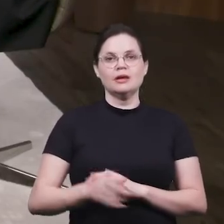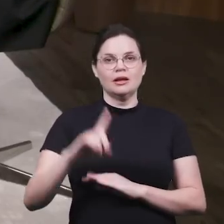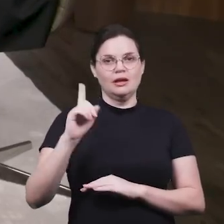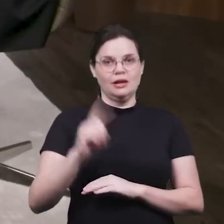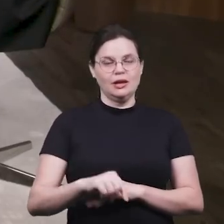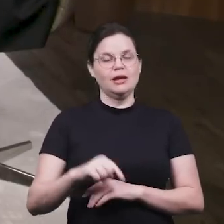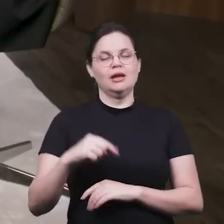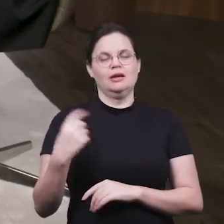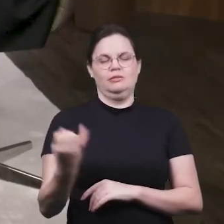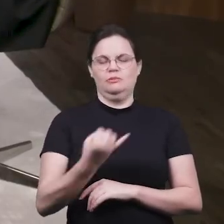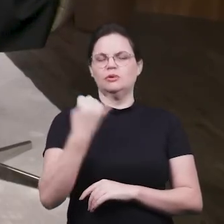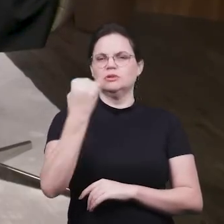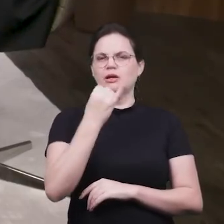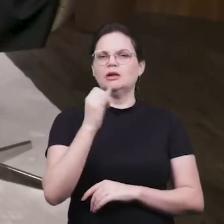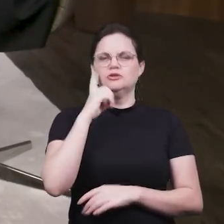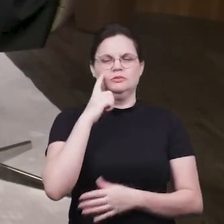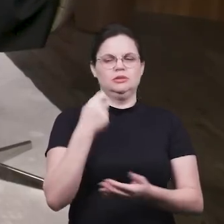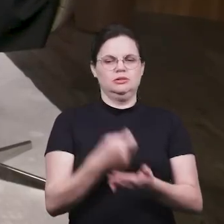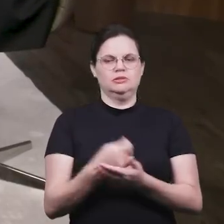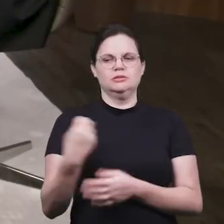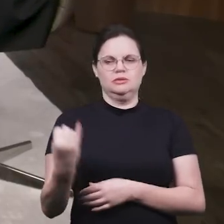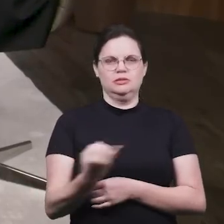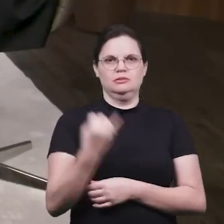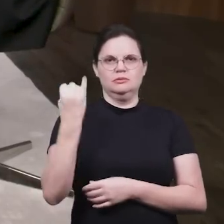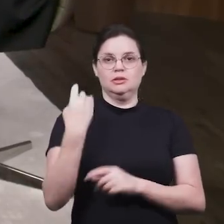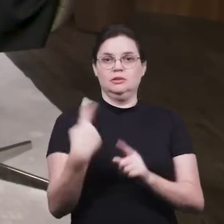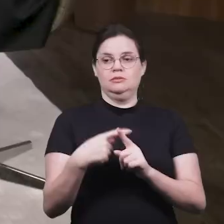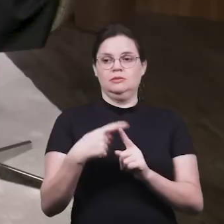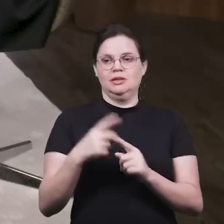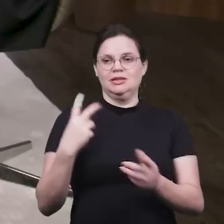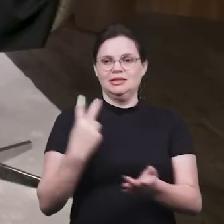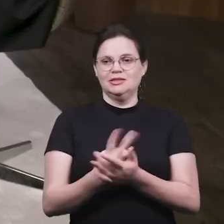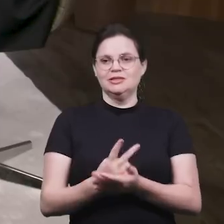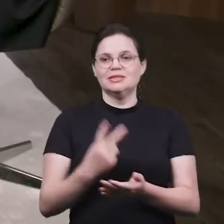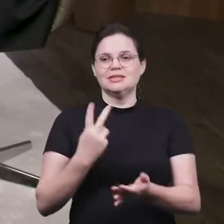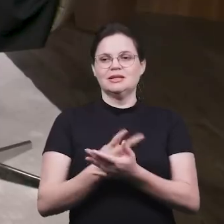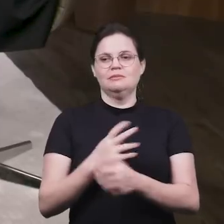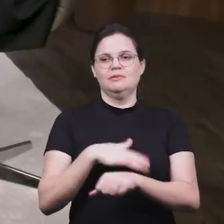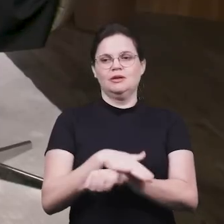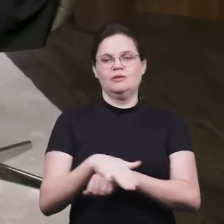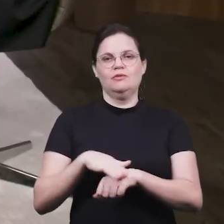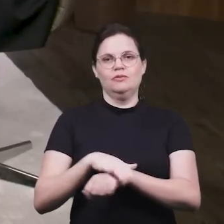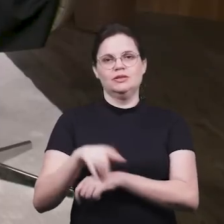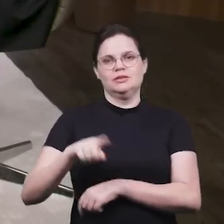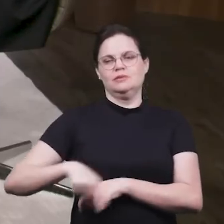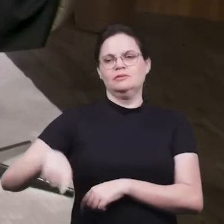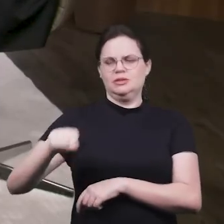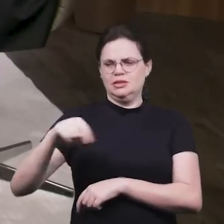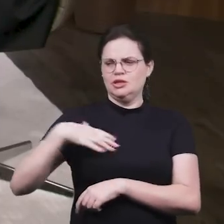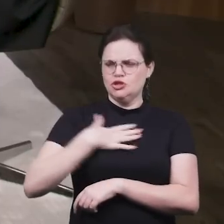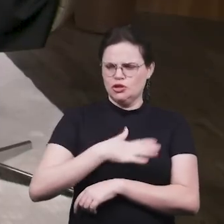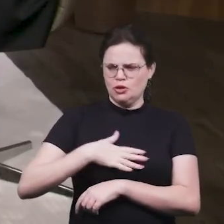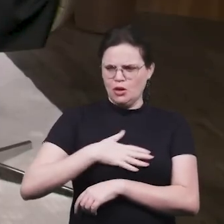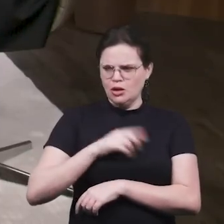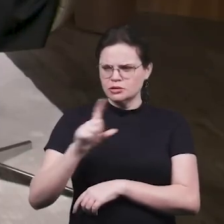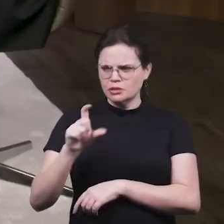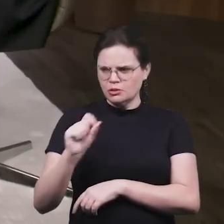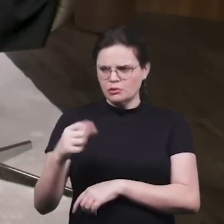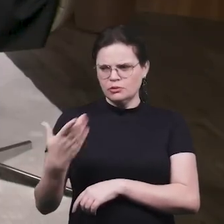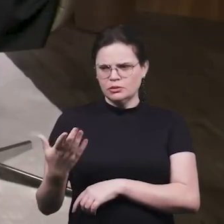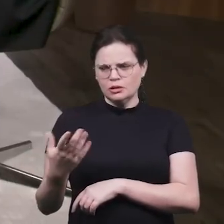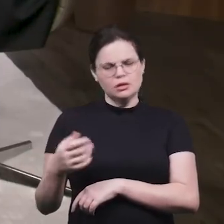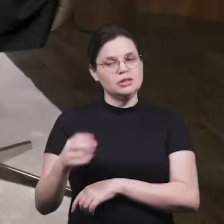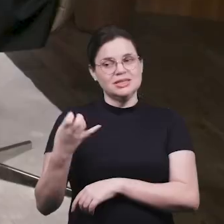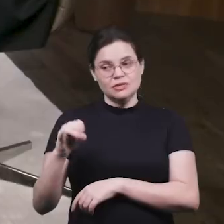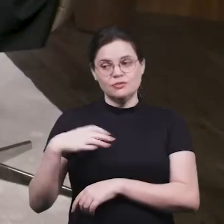muito importante, aquilo que eu falei, se eles escolherem fazer aquilo que eles amam fazer, eles não precisam